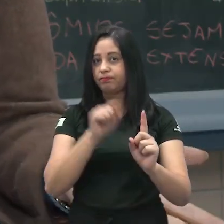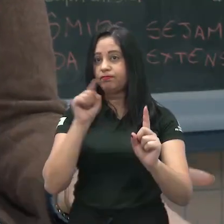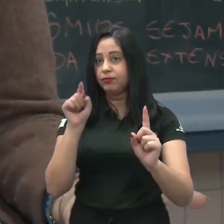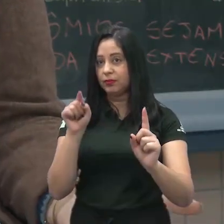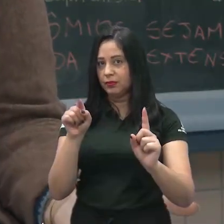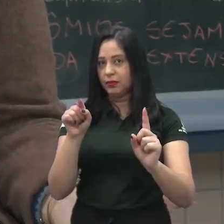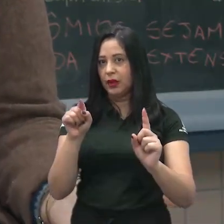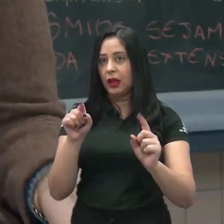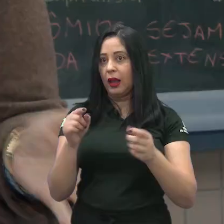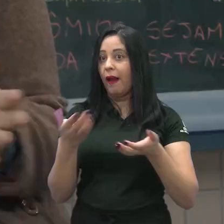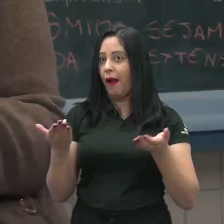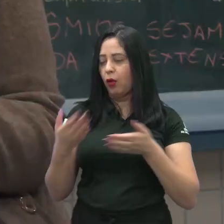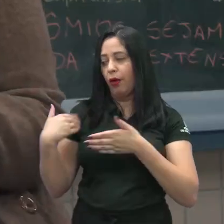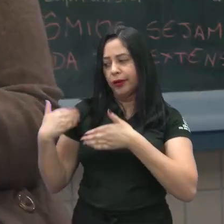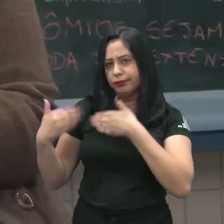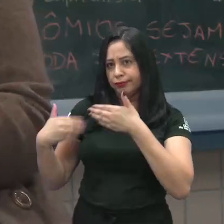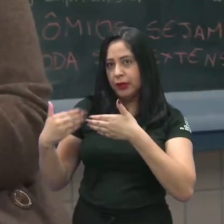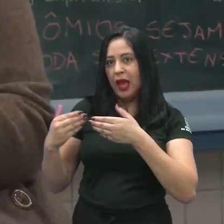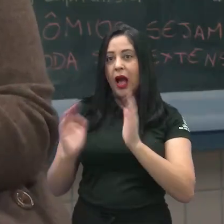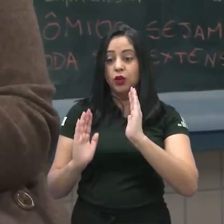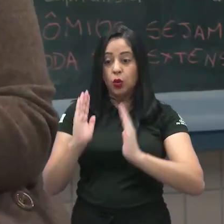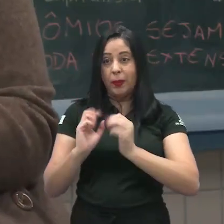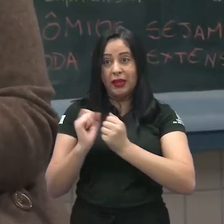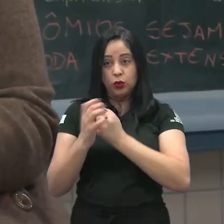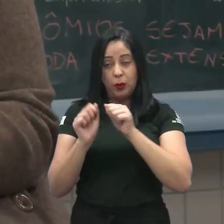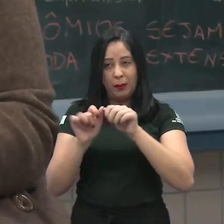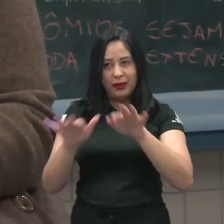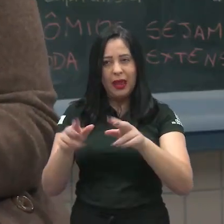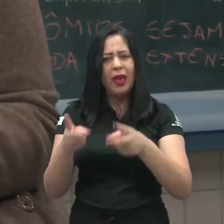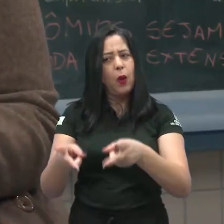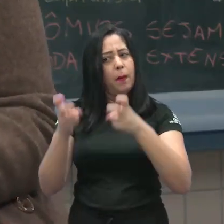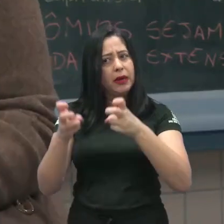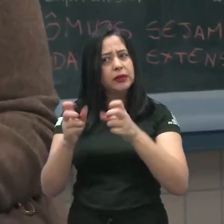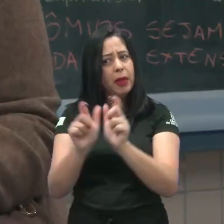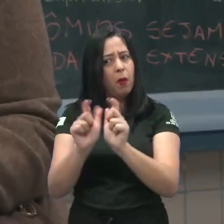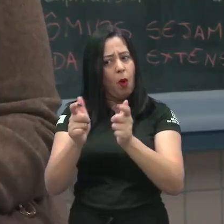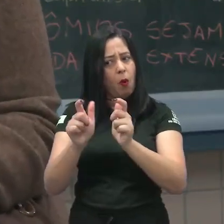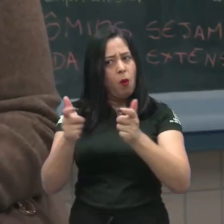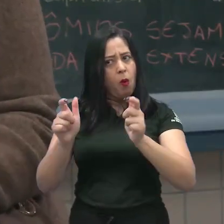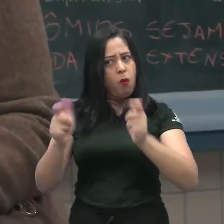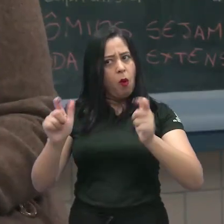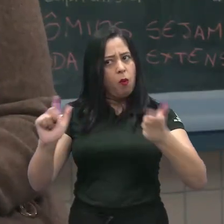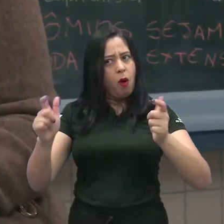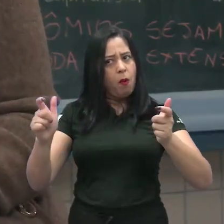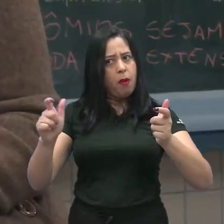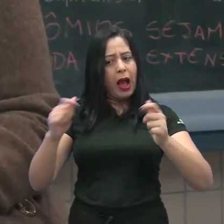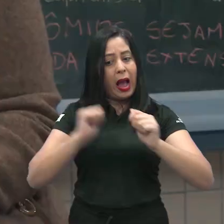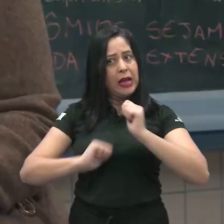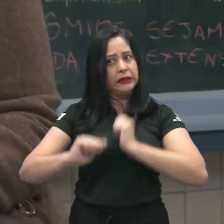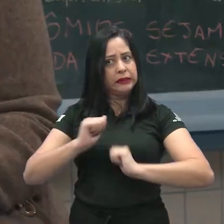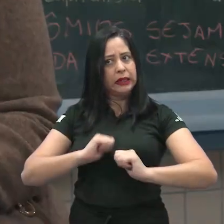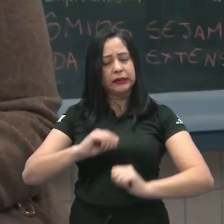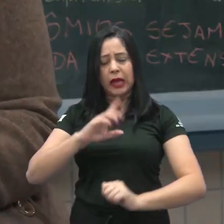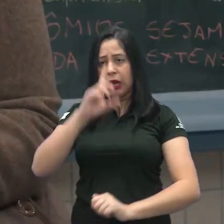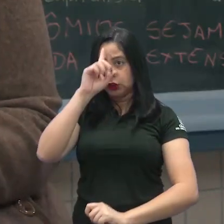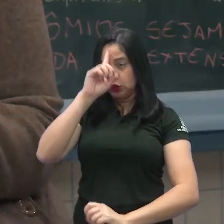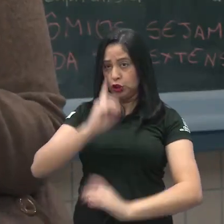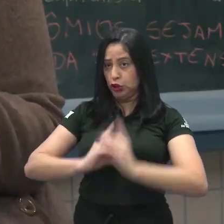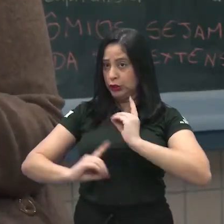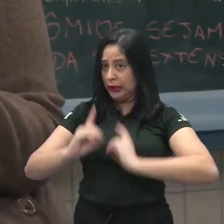há uns anos atrás, né? Desde a pandemia a gente tem percebido um aumento de ansiedade, de depressão,